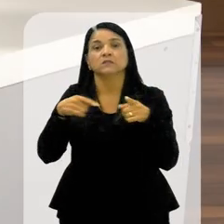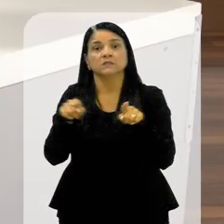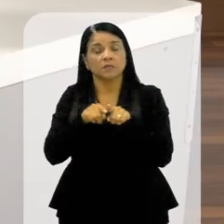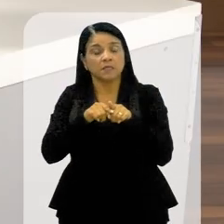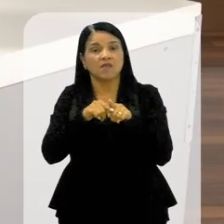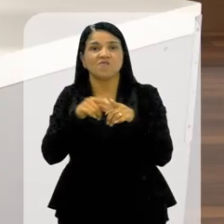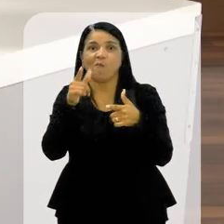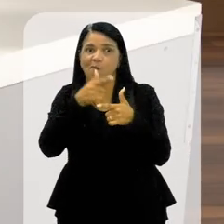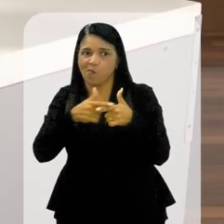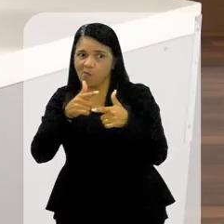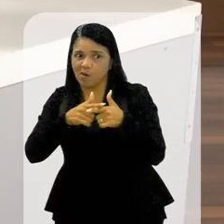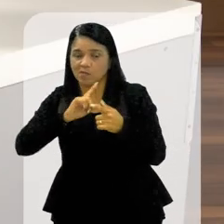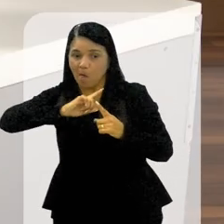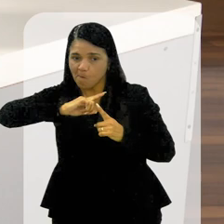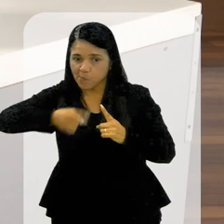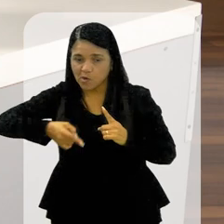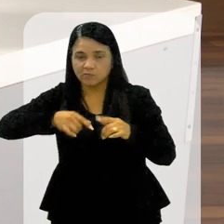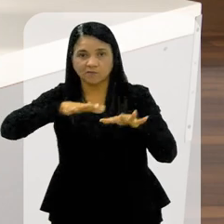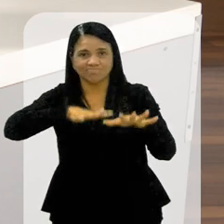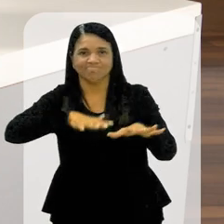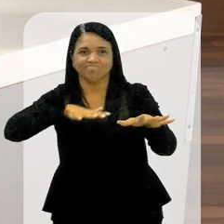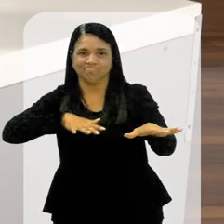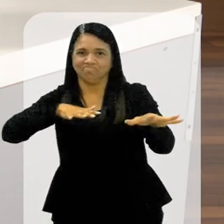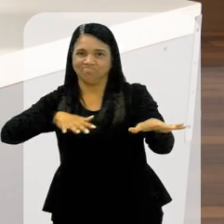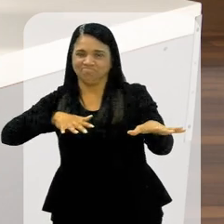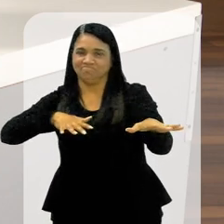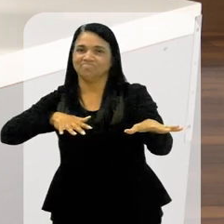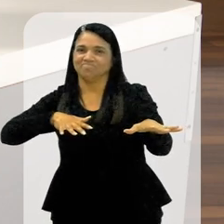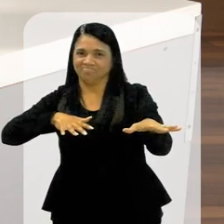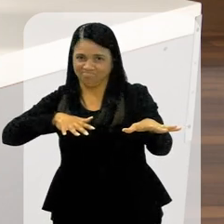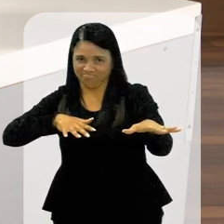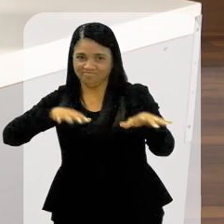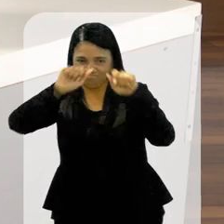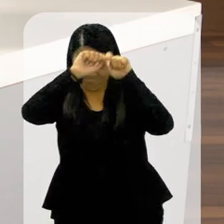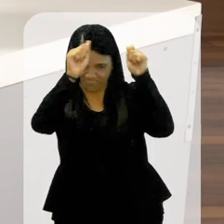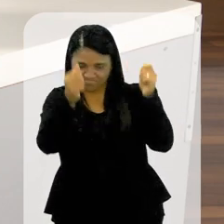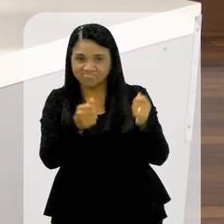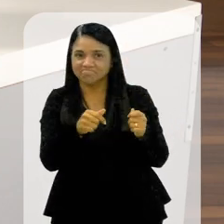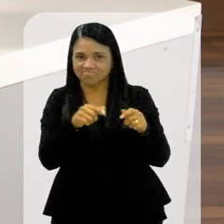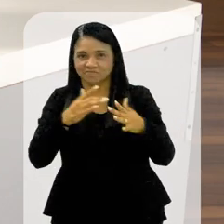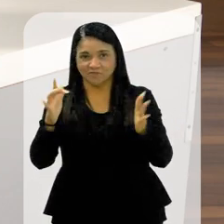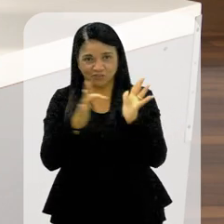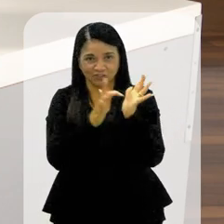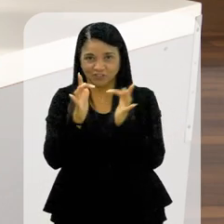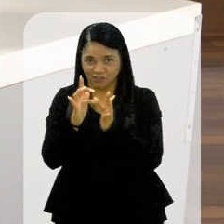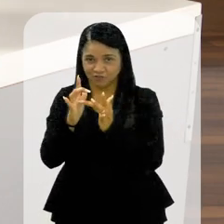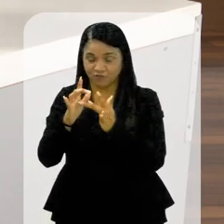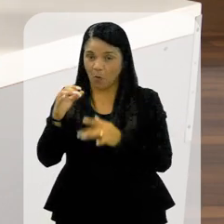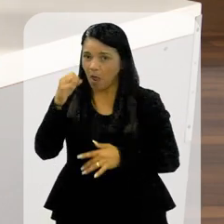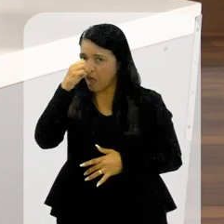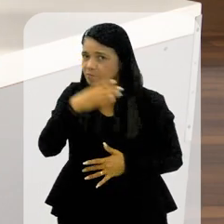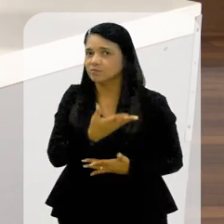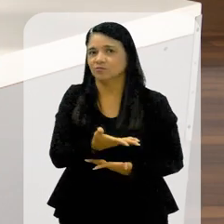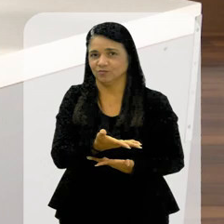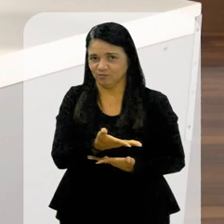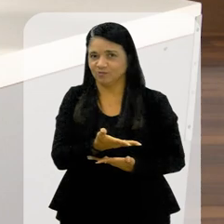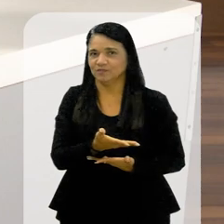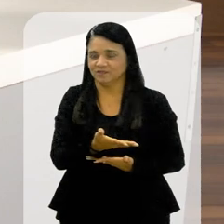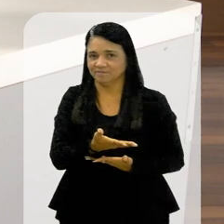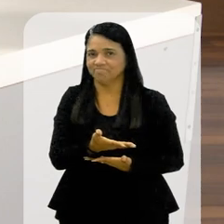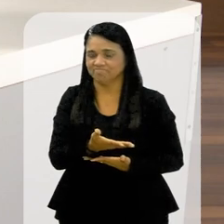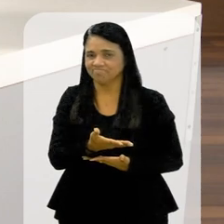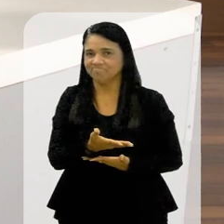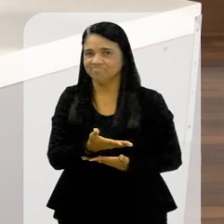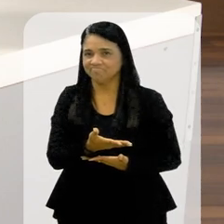da proibição do desfile, ou melhor, a sugestão do não desfilar na peça do Desfile das Campeãs, isso que aí é um absurdo, né? Isso aí. A gente concorda que